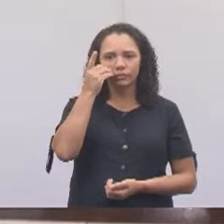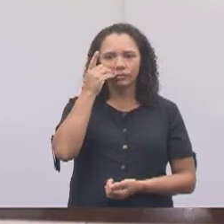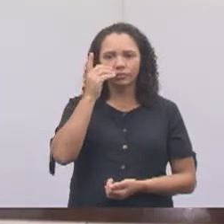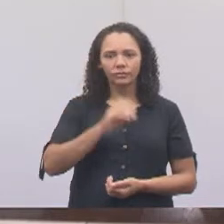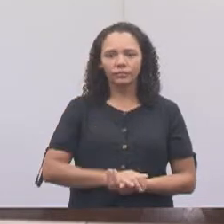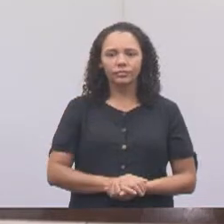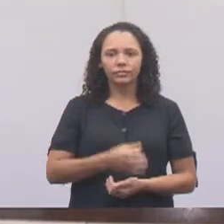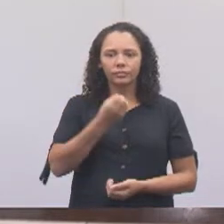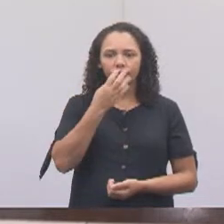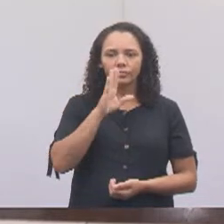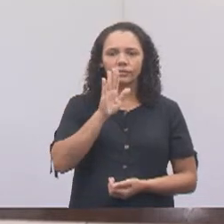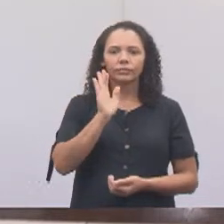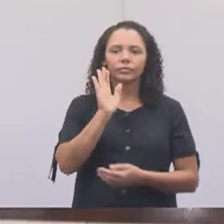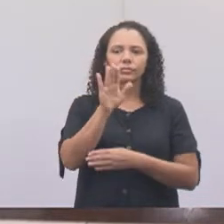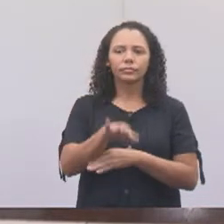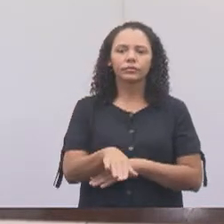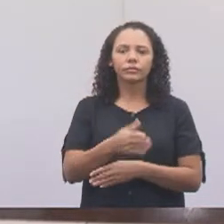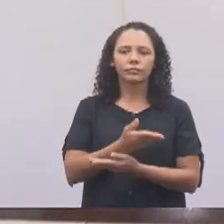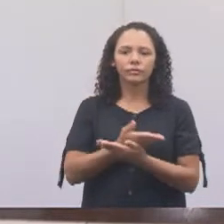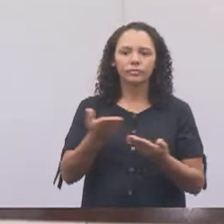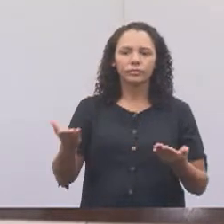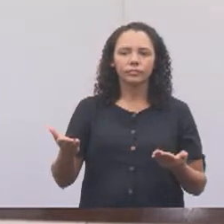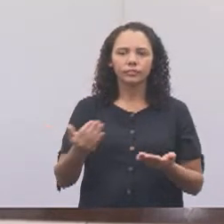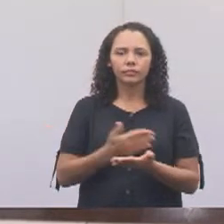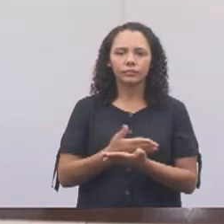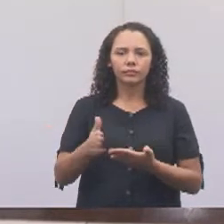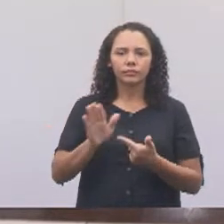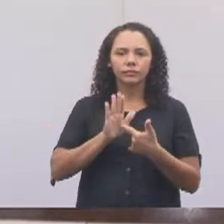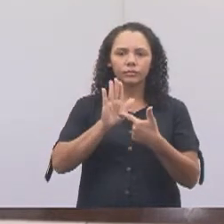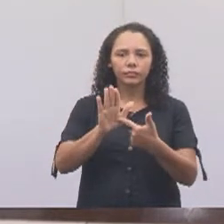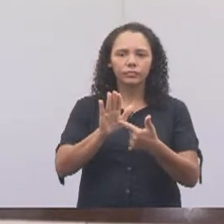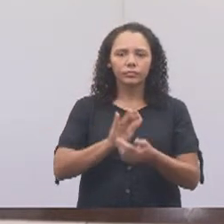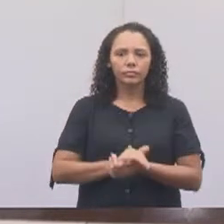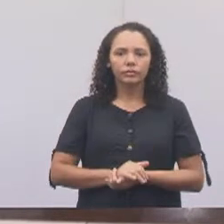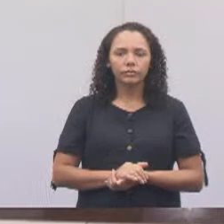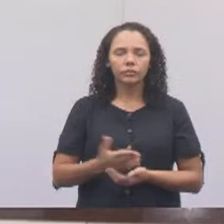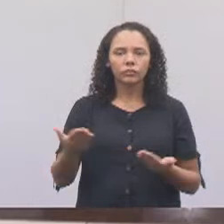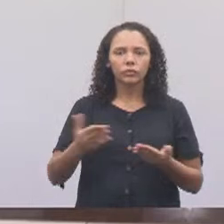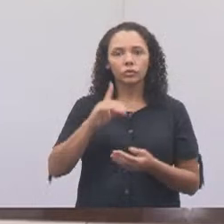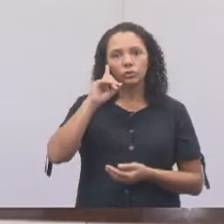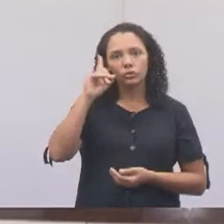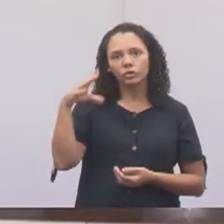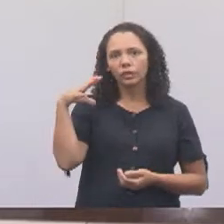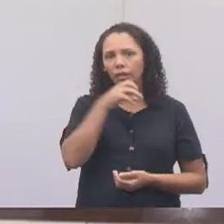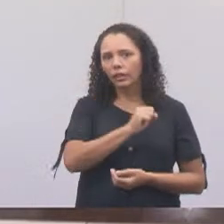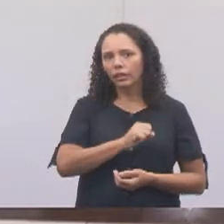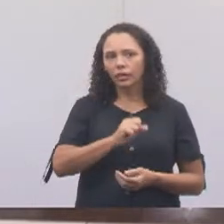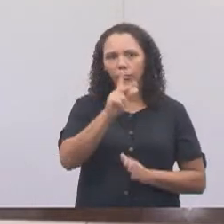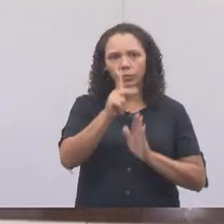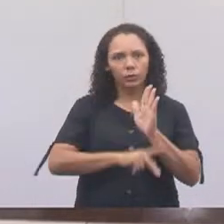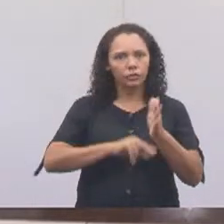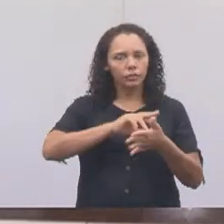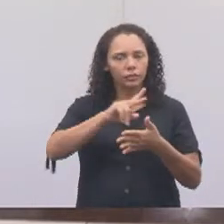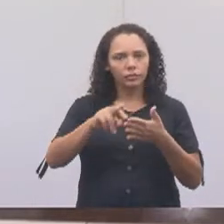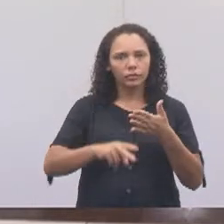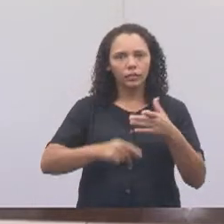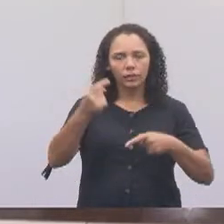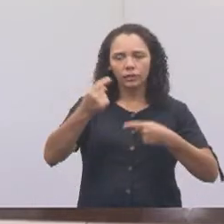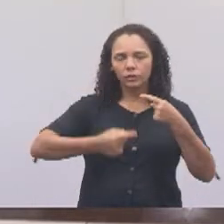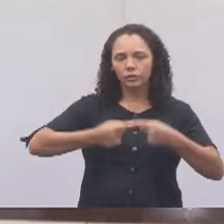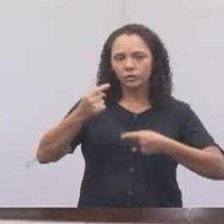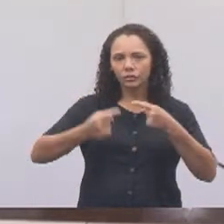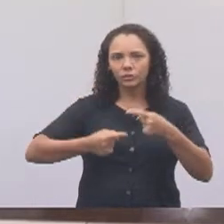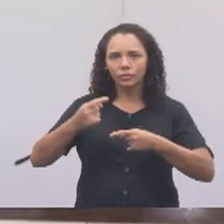Boa tarde a todos. Vamos iniciar a apresentação. É um dia bem corrido hoje, né? Com bastante projetos, bastante discussões.